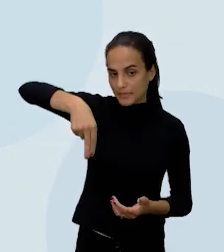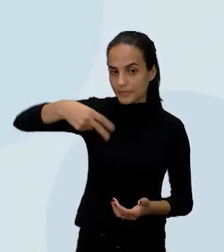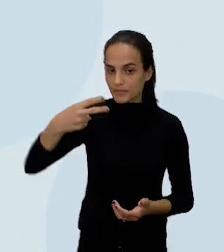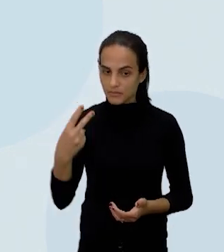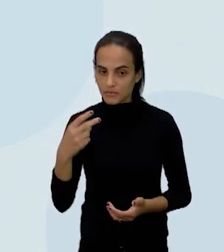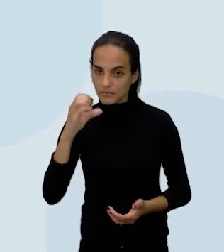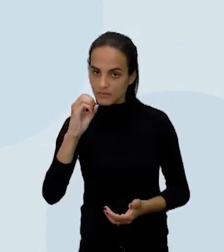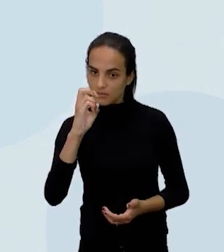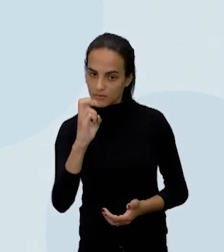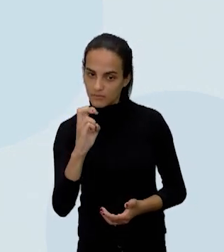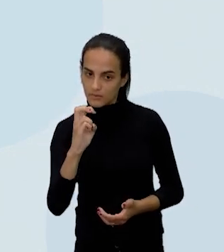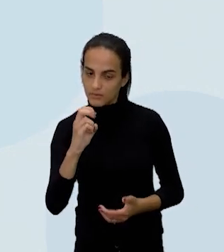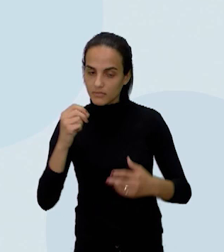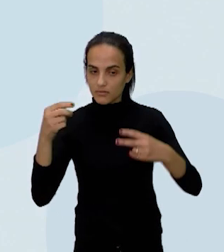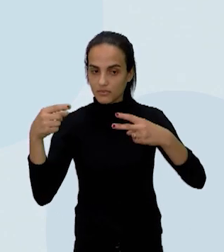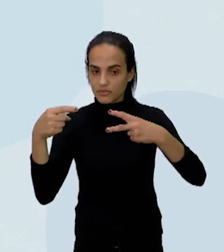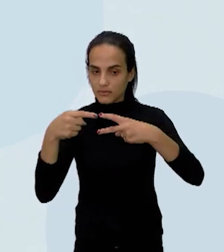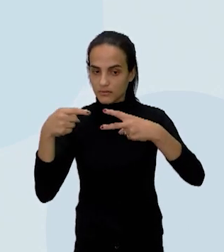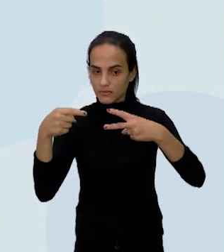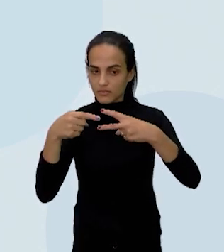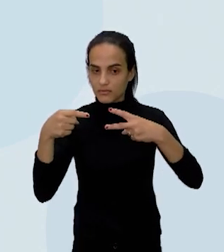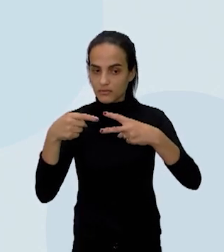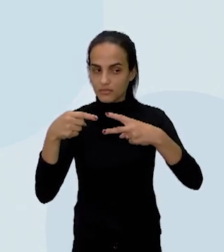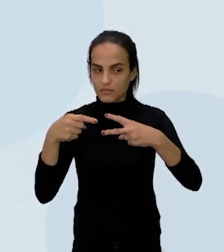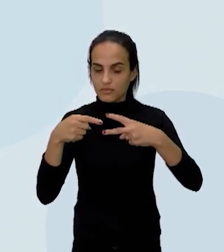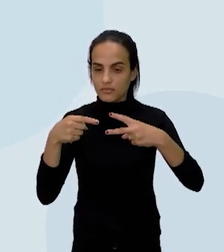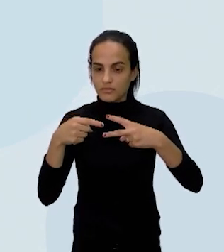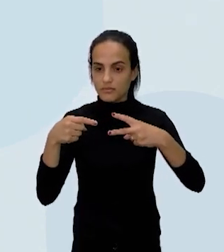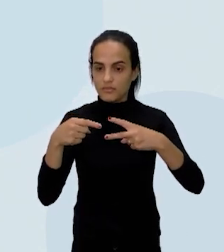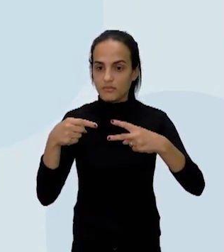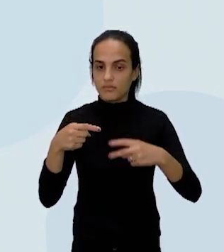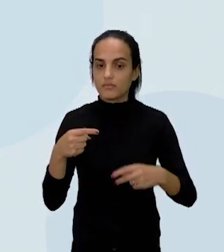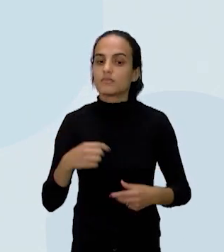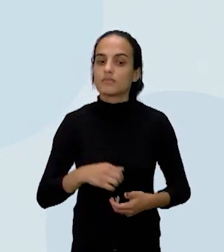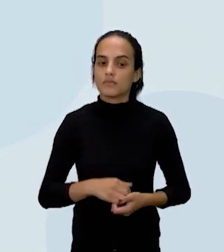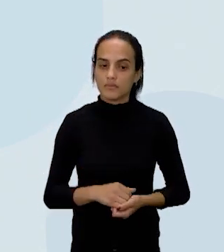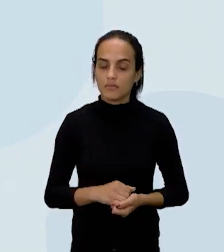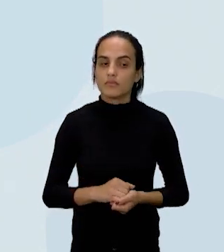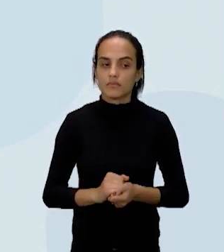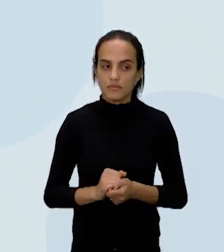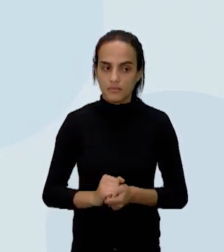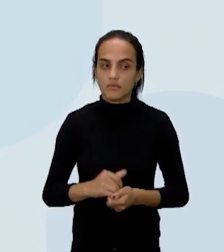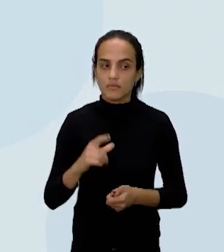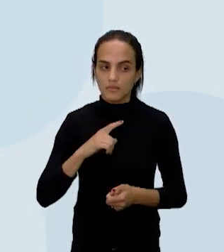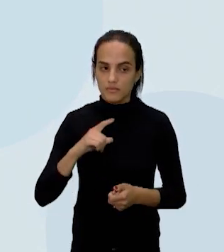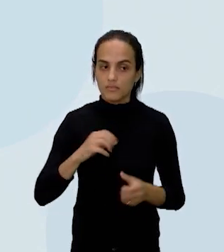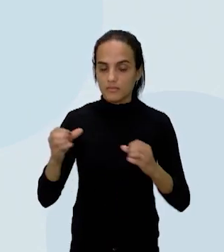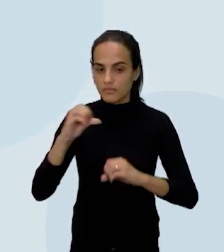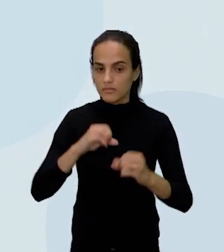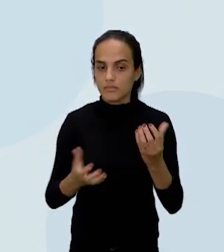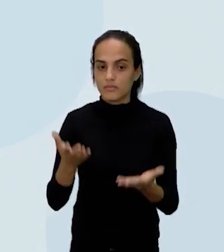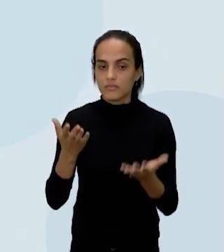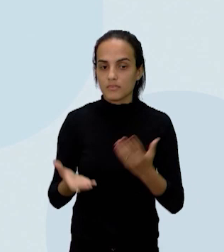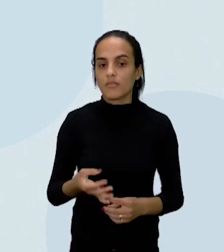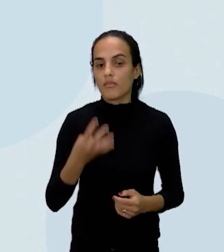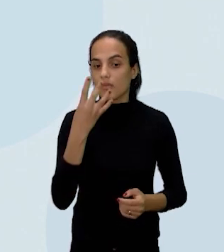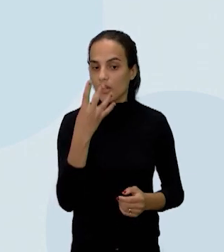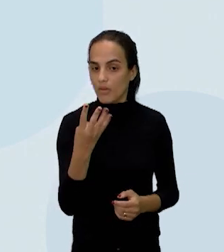2N2O5 semiceta, né? Então quer dizer que já é uma reação em equilíbrio químico,